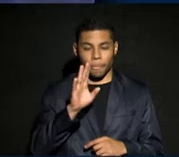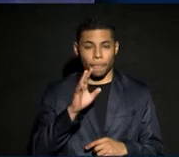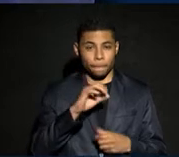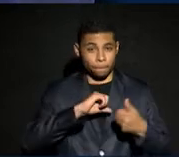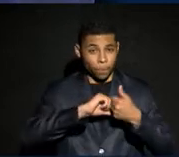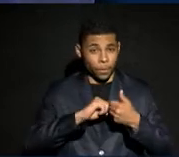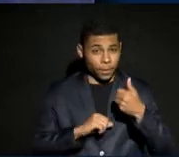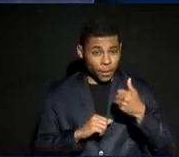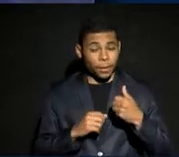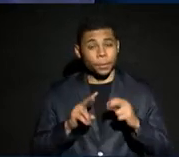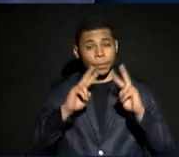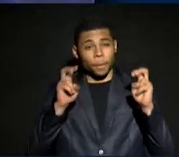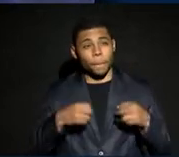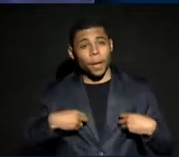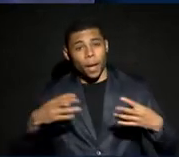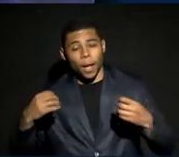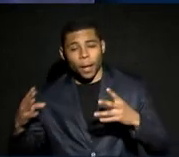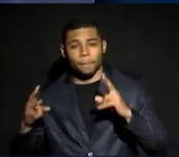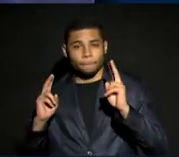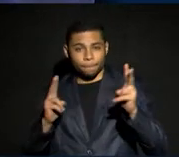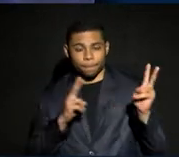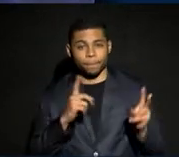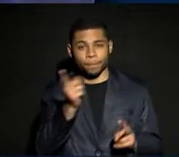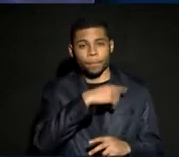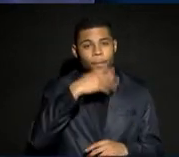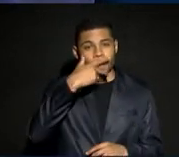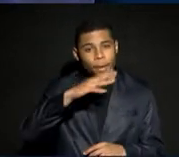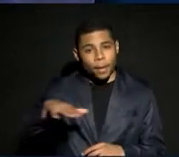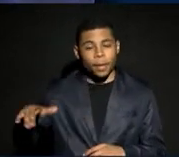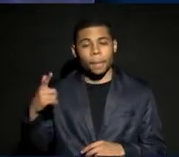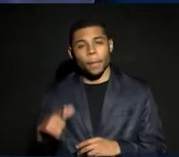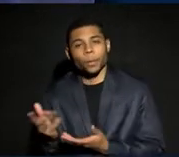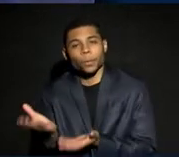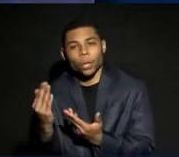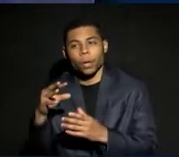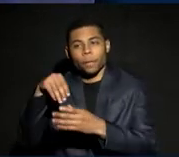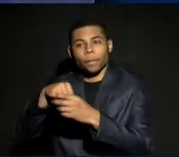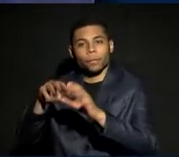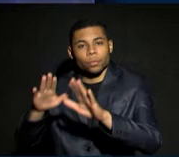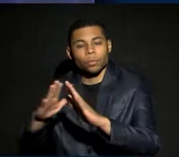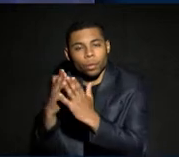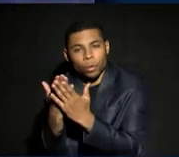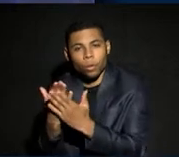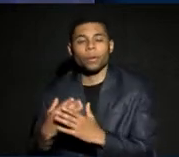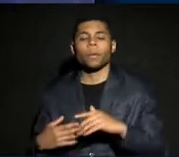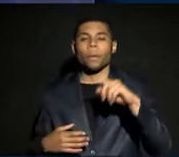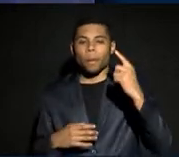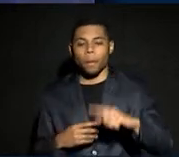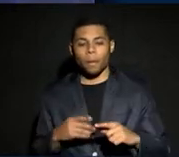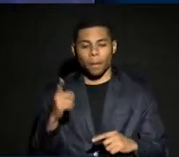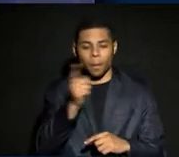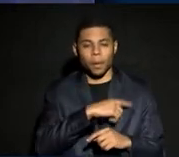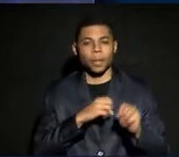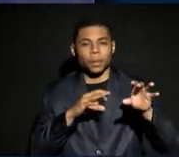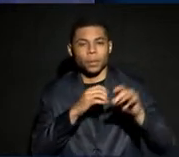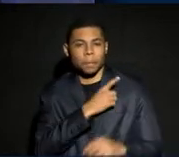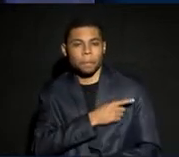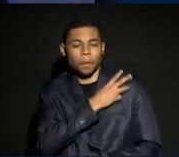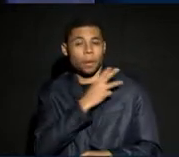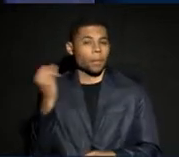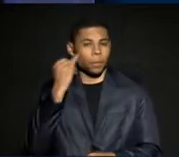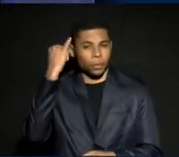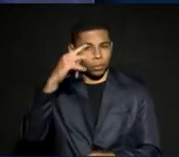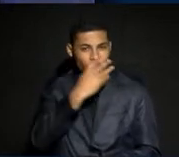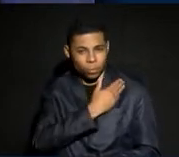de qualidade de gastos, bolsa, ensino para manter crianças e jovens na escola, no ensino médio, que o senhor falou como é muito importante, é a prioridade